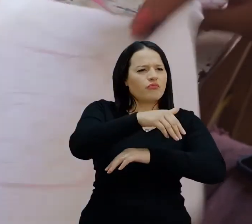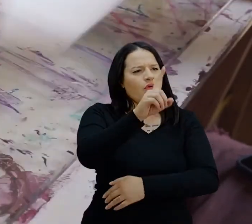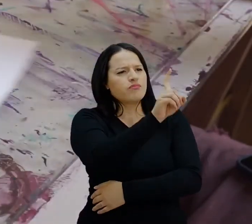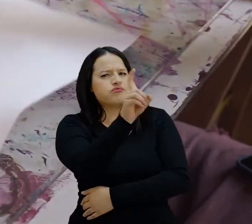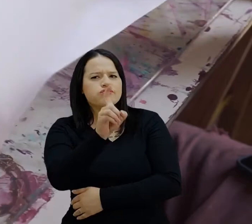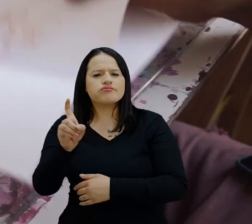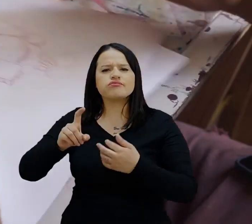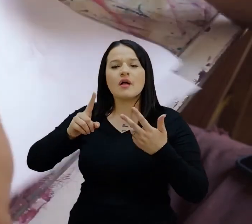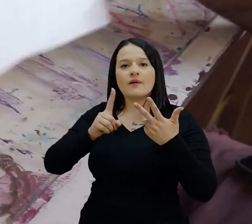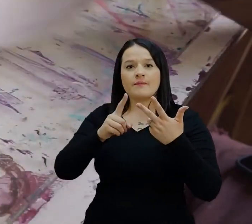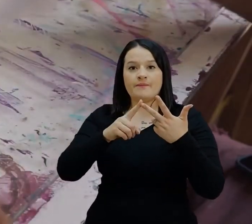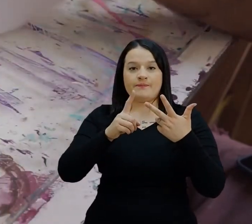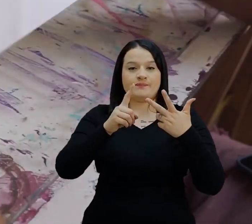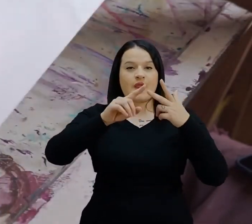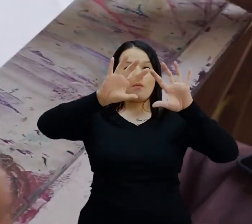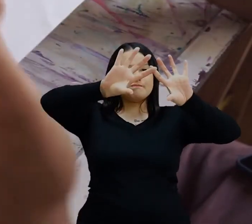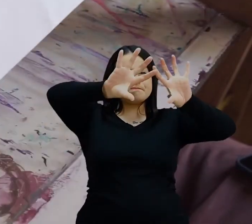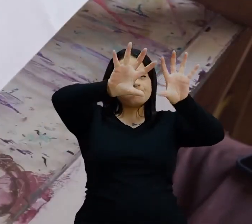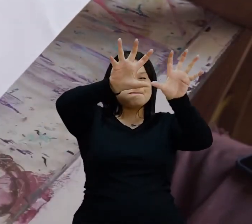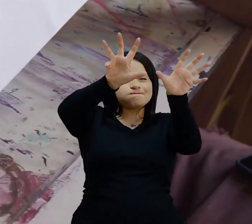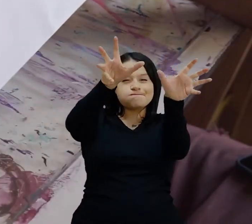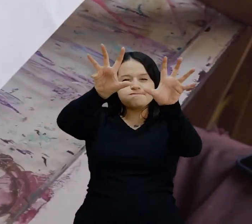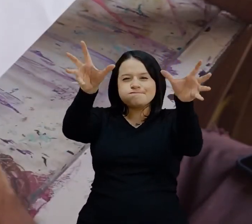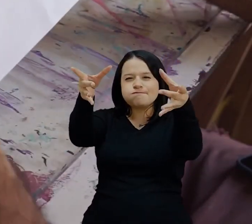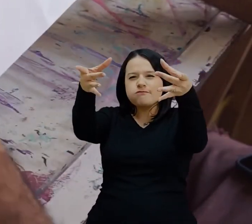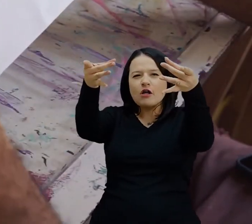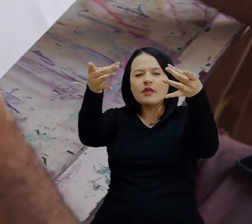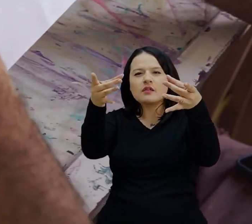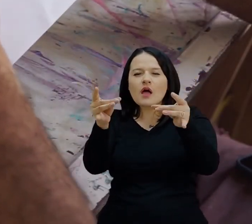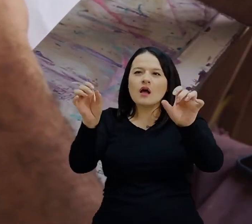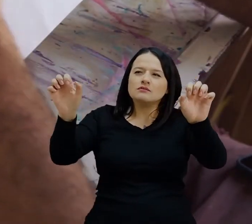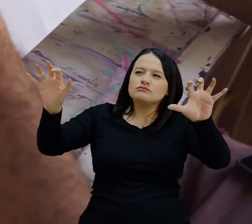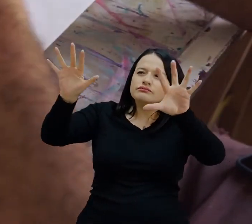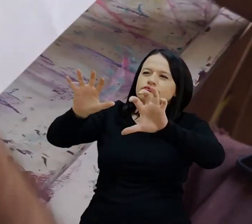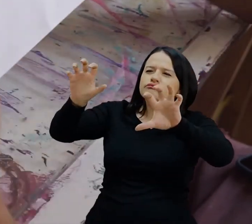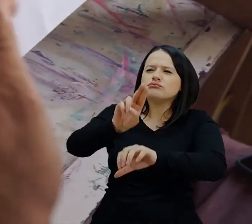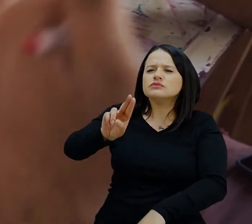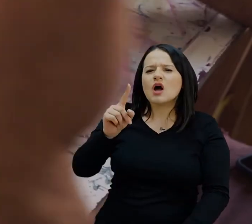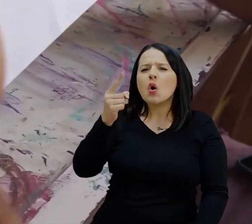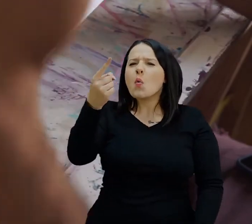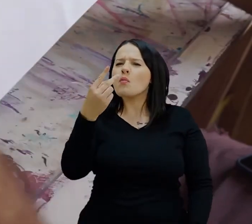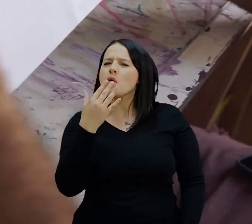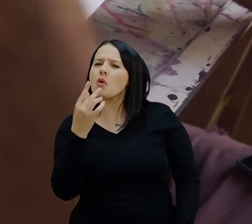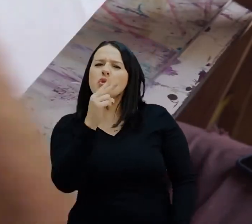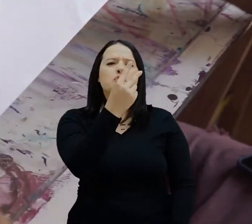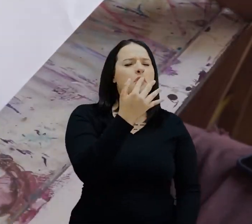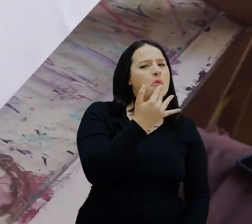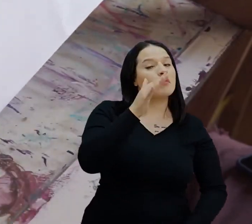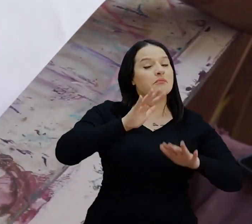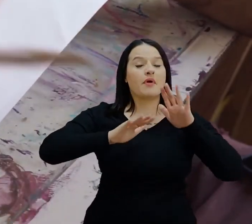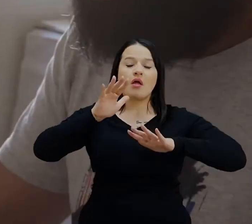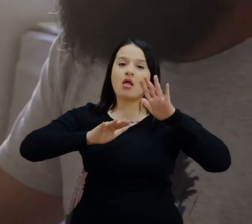rua. Aí tem o Bomb, que ele tem um pouco mais de outros elementos, por exemplo, o volume. Às vezes utiliza uma ou duas